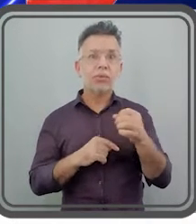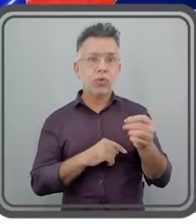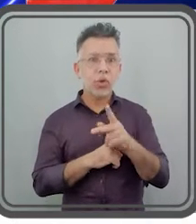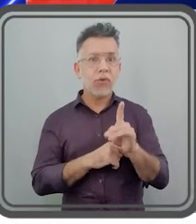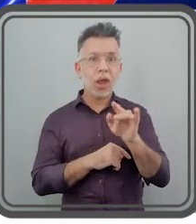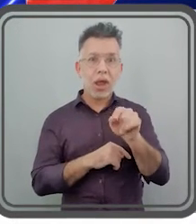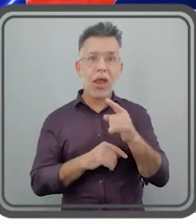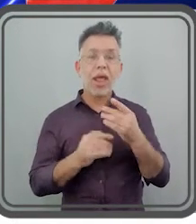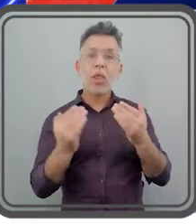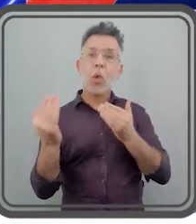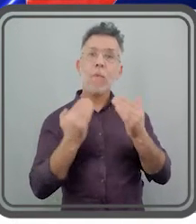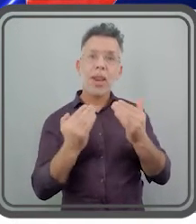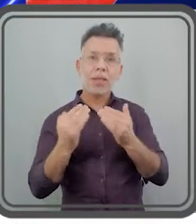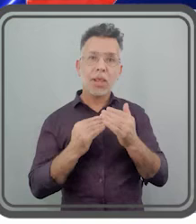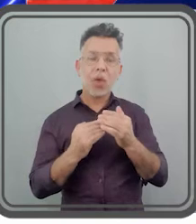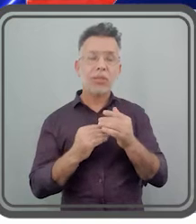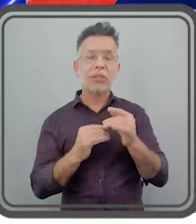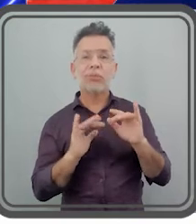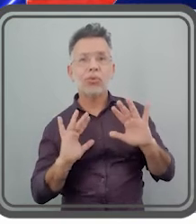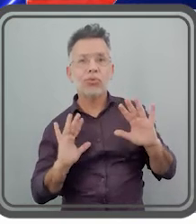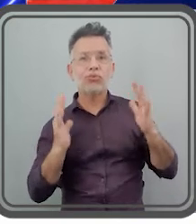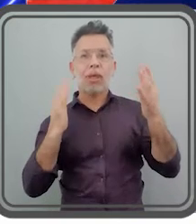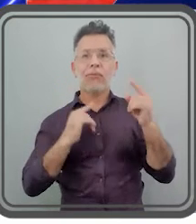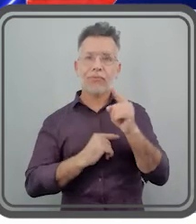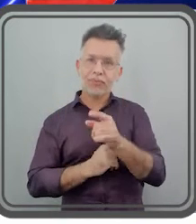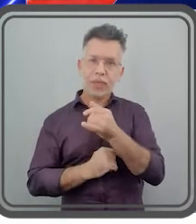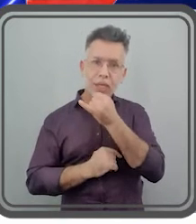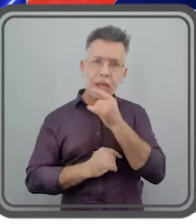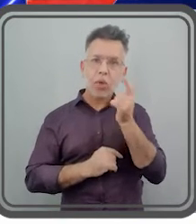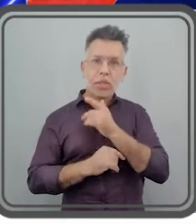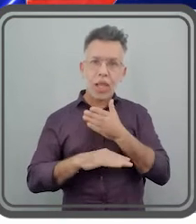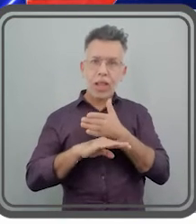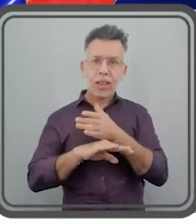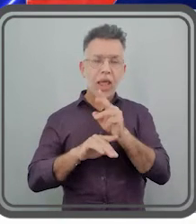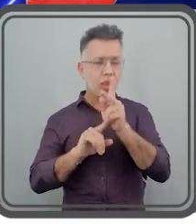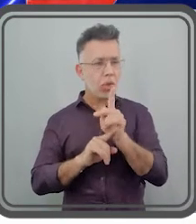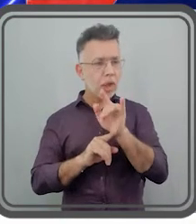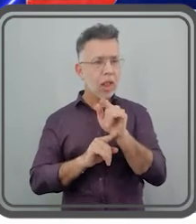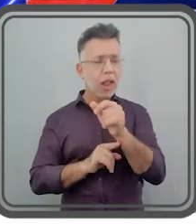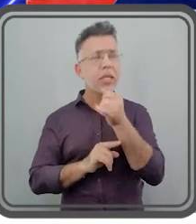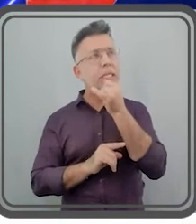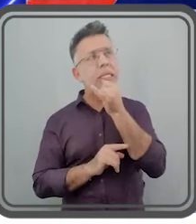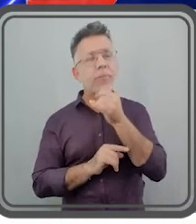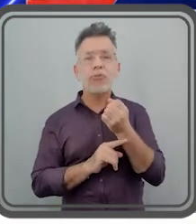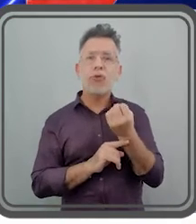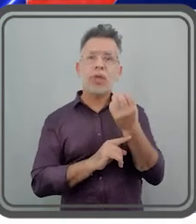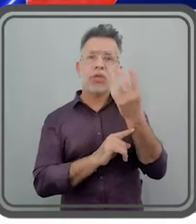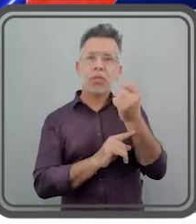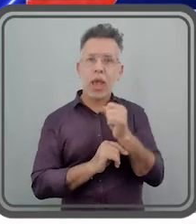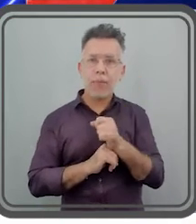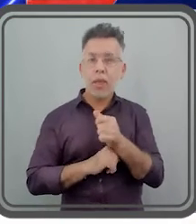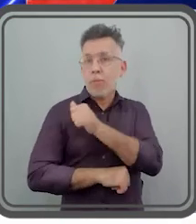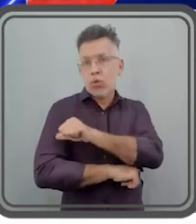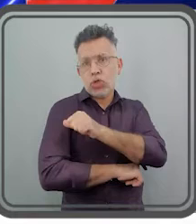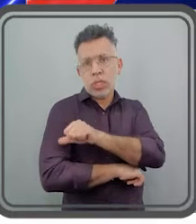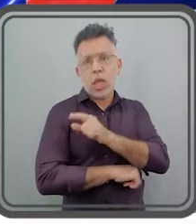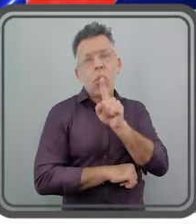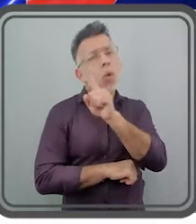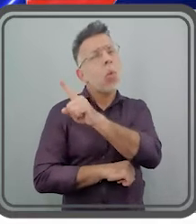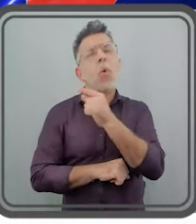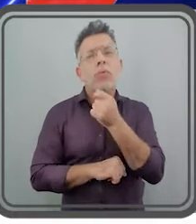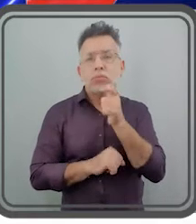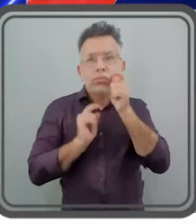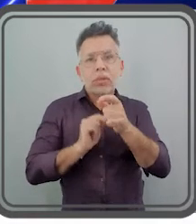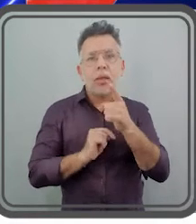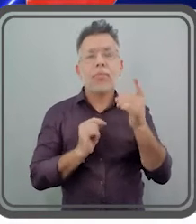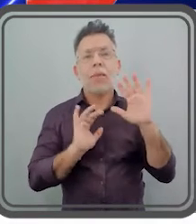super novo uma vertical de comparações de atrações então você consegue entrar no caiaque procurar as coisas vou viajar para o Rio de Janeiro tem que faz